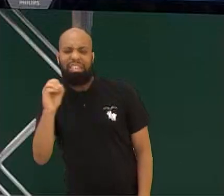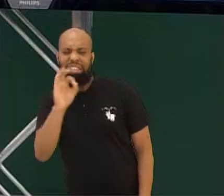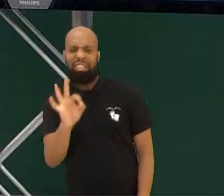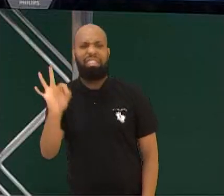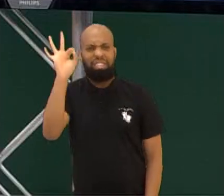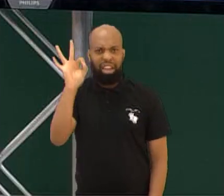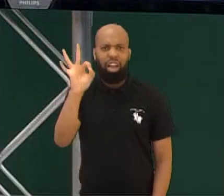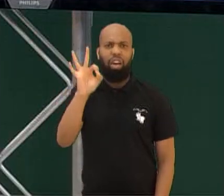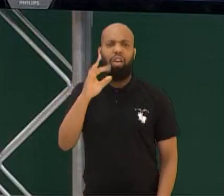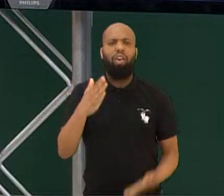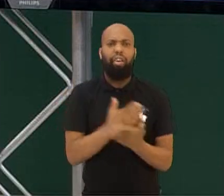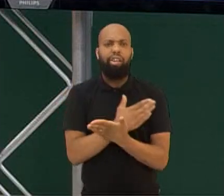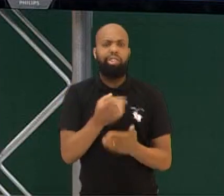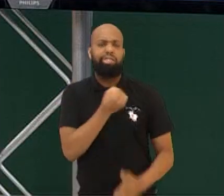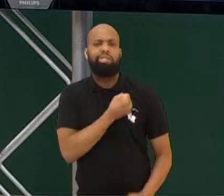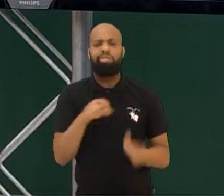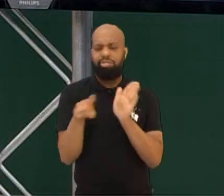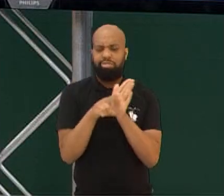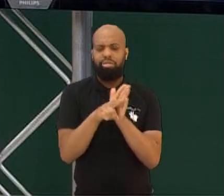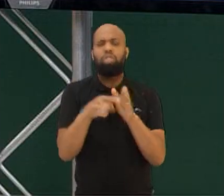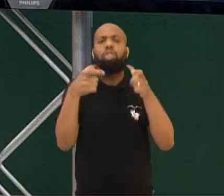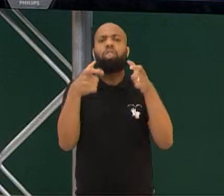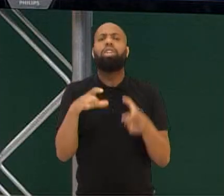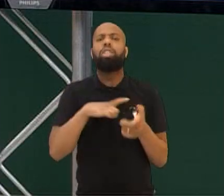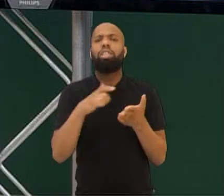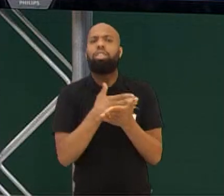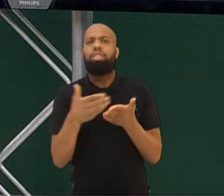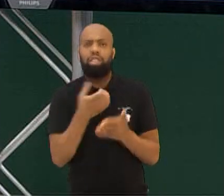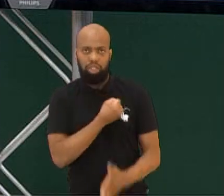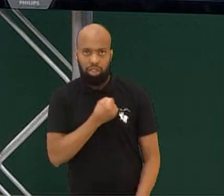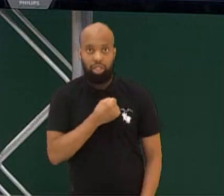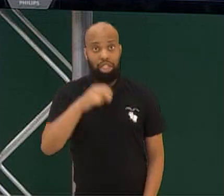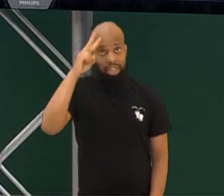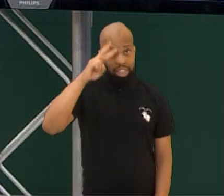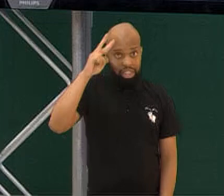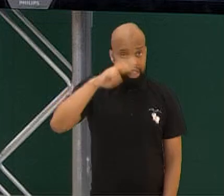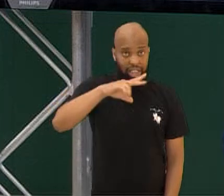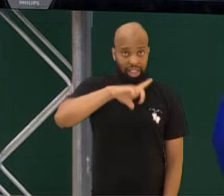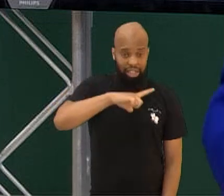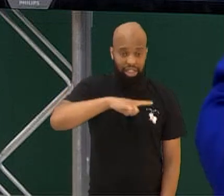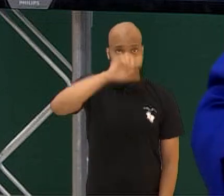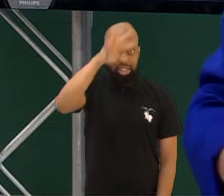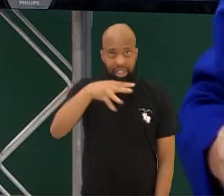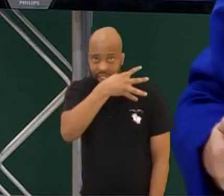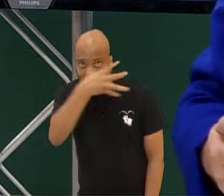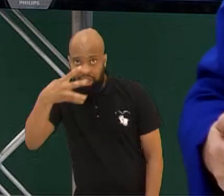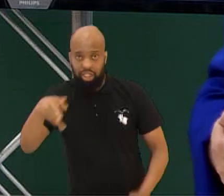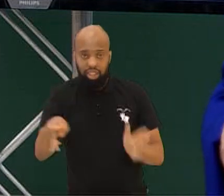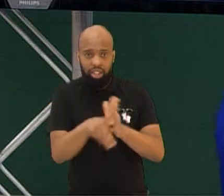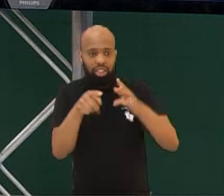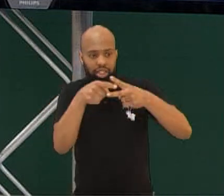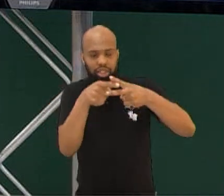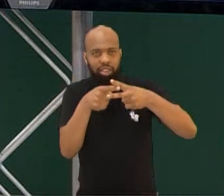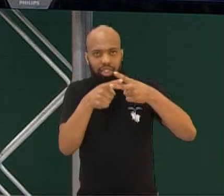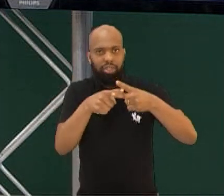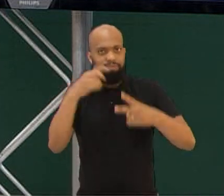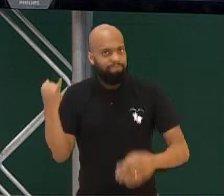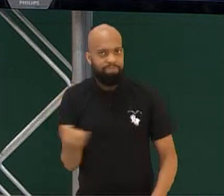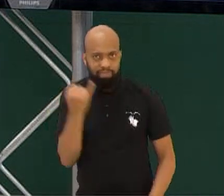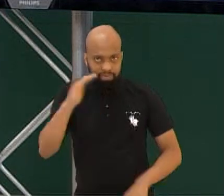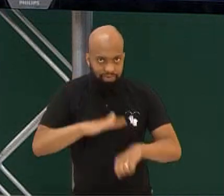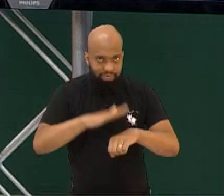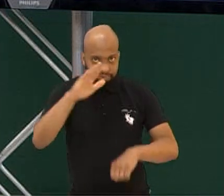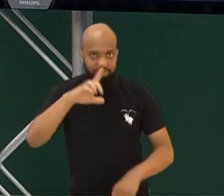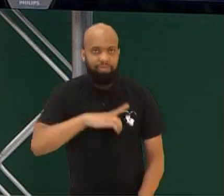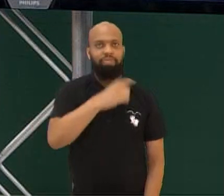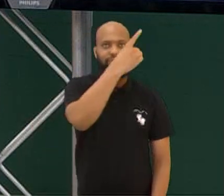valores negativos? Da onde que vem esses valores? Lembra aquela tabelinha dos arcos notáveis, que tem aquela musiquinha, né?